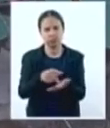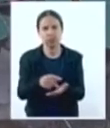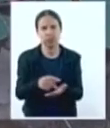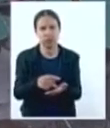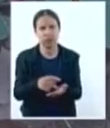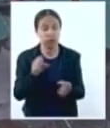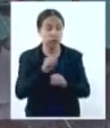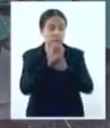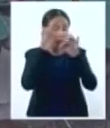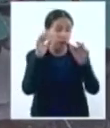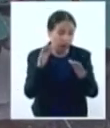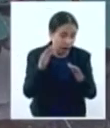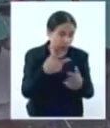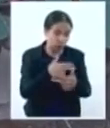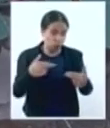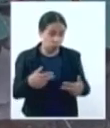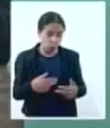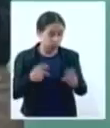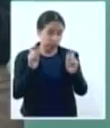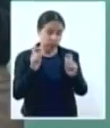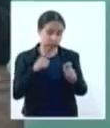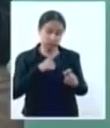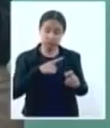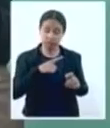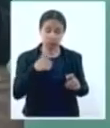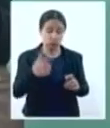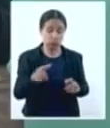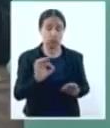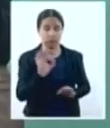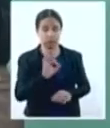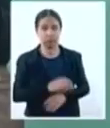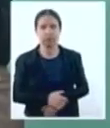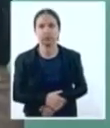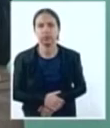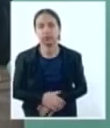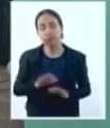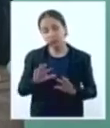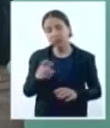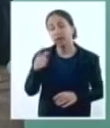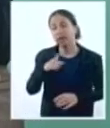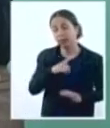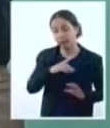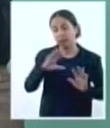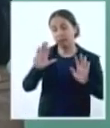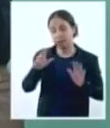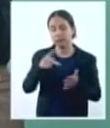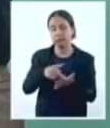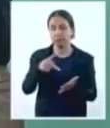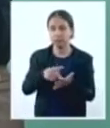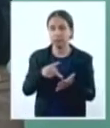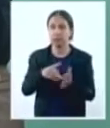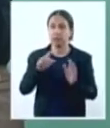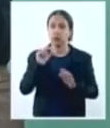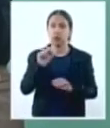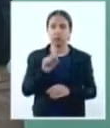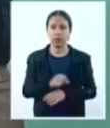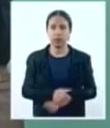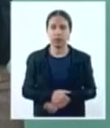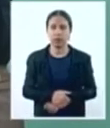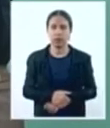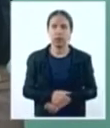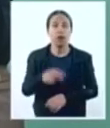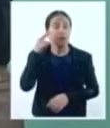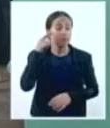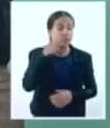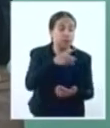A não transparência, né? Essa preocupação ela tem que existir. Sim. Porque a gente não pode colocar isso acima do benefício, né? Que é, de